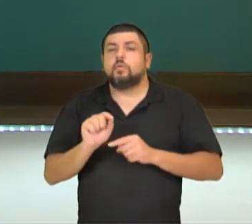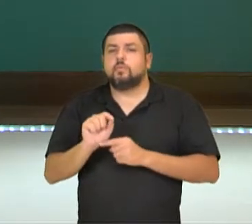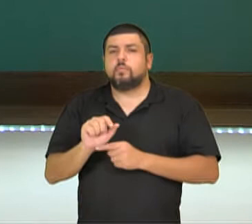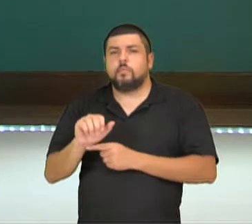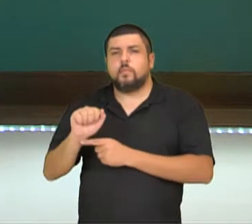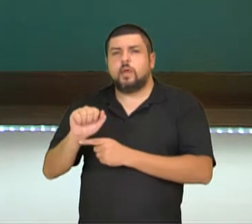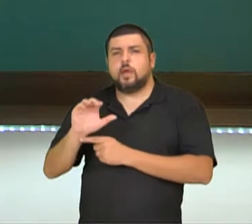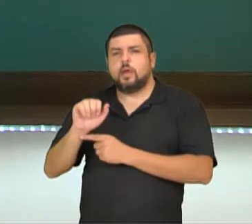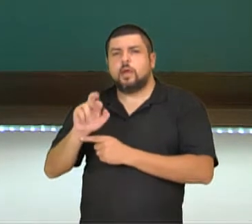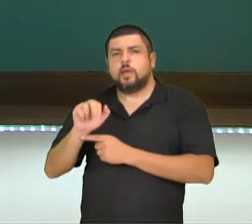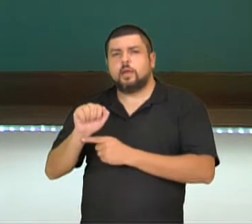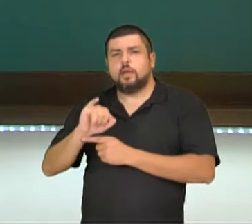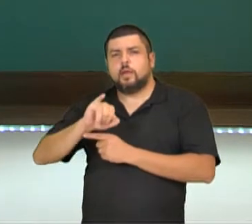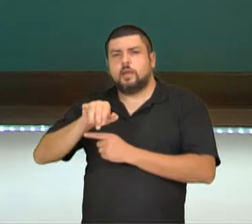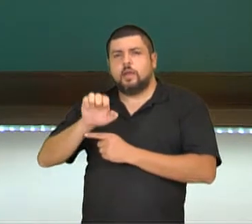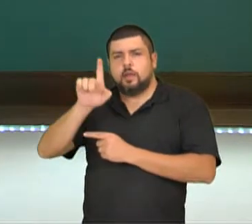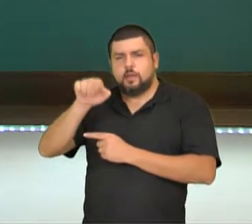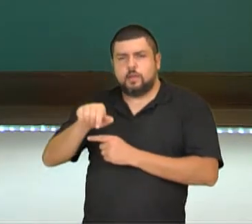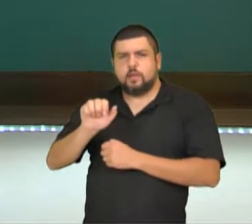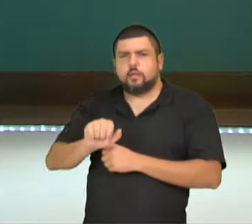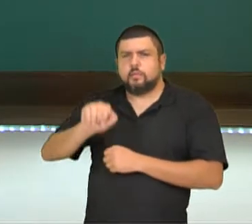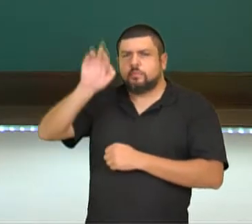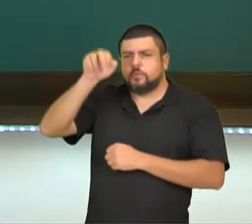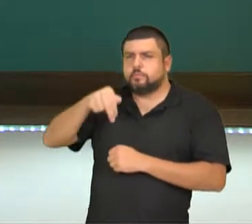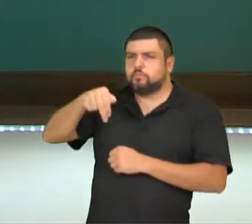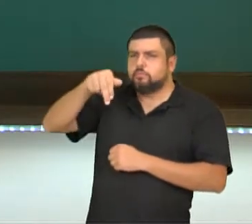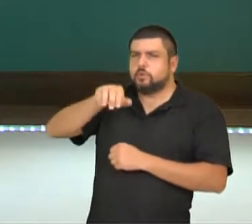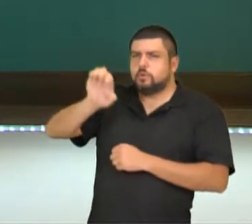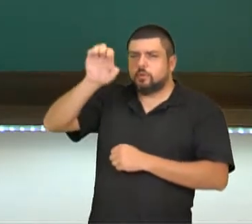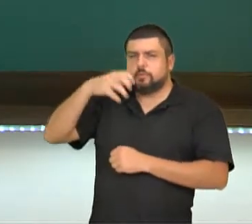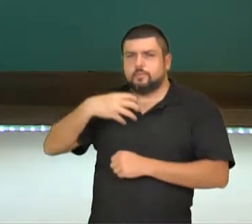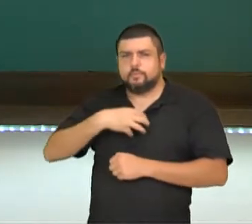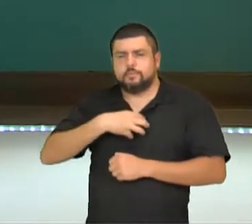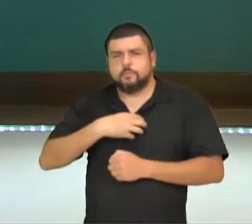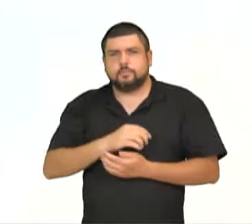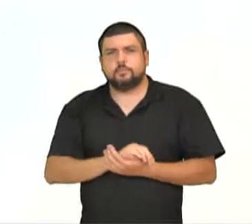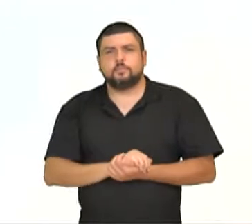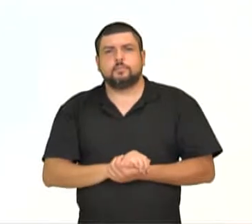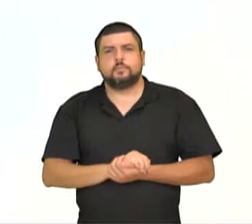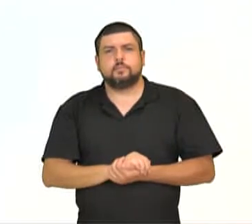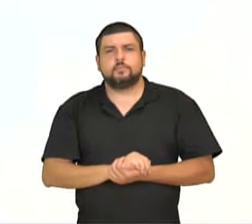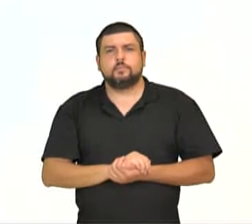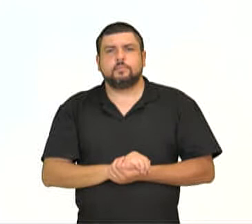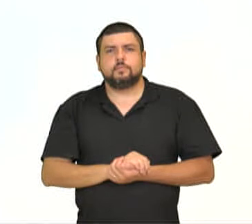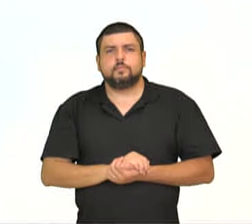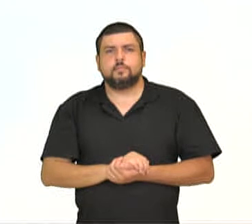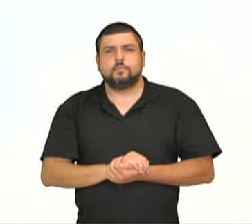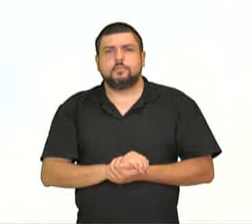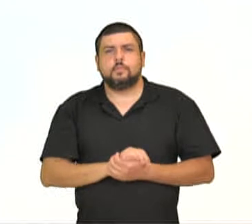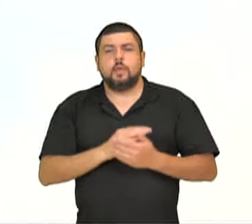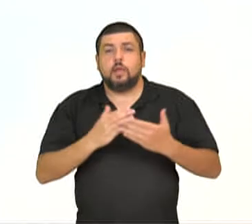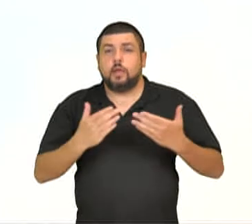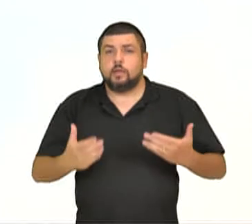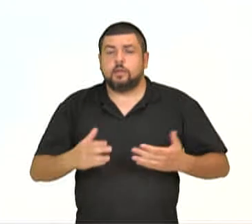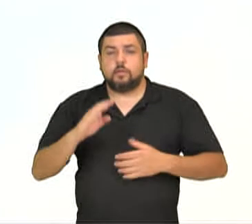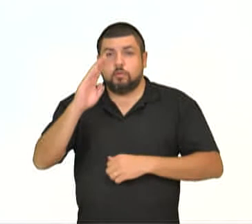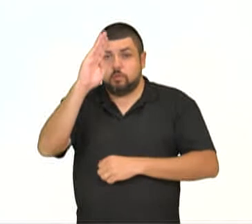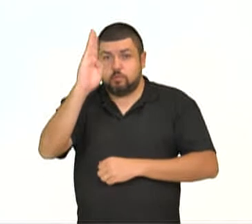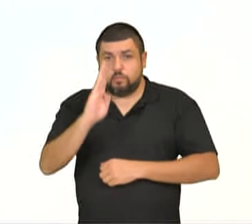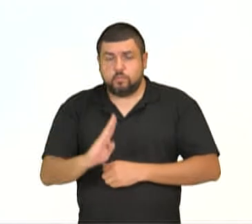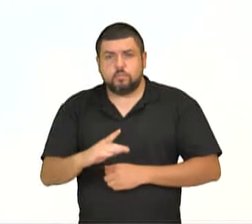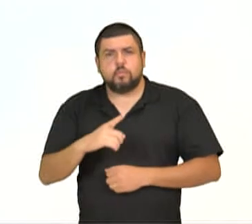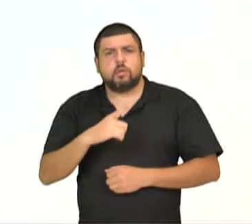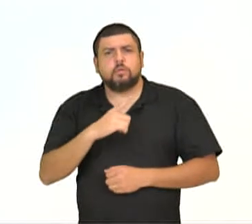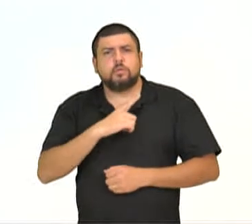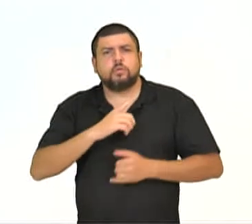comida típica da nossa região, mas é uma delícia também, né? Vale lembrar que o Brasil é riquíssimo em variedade de